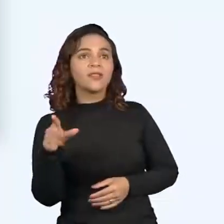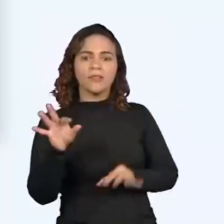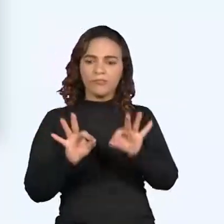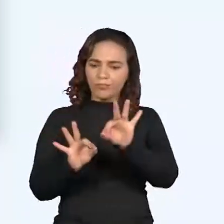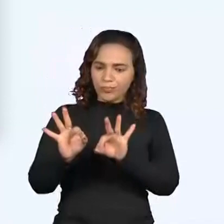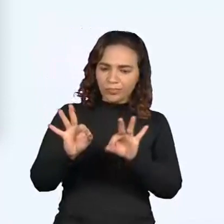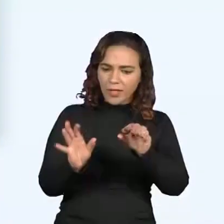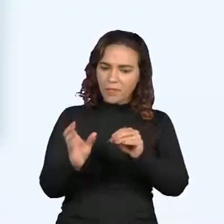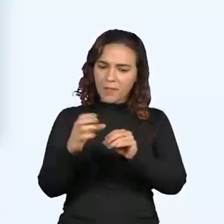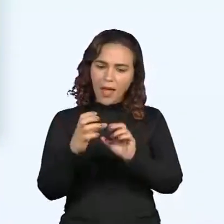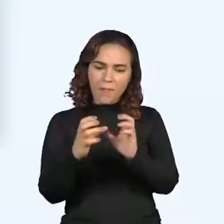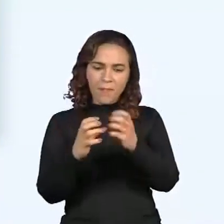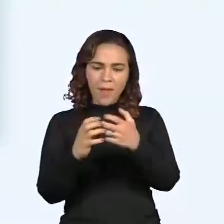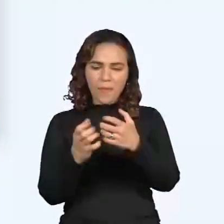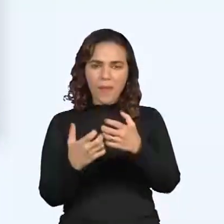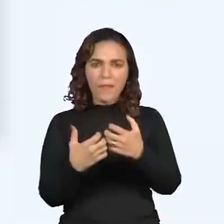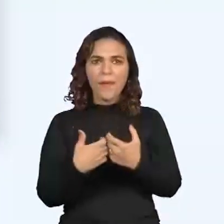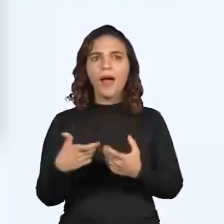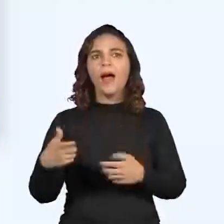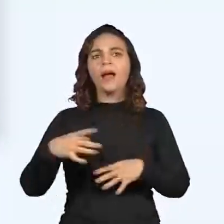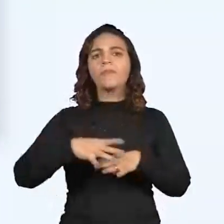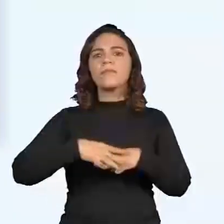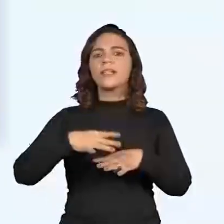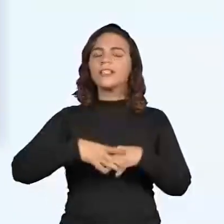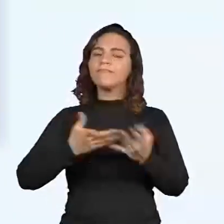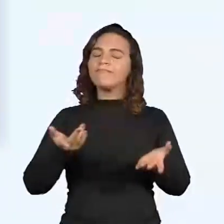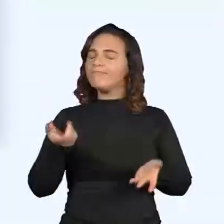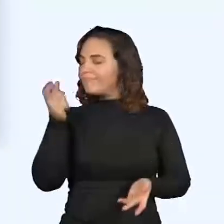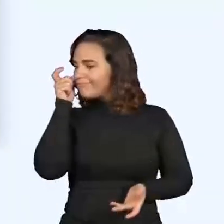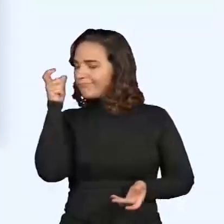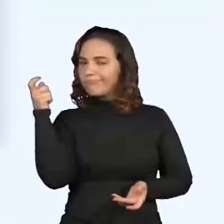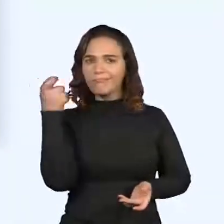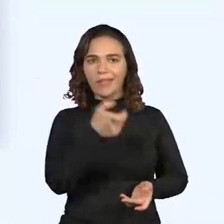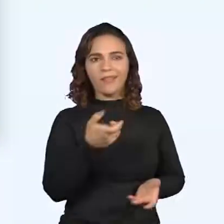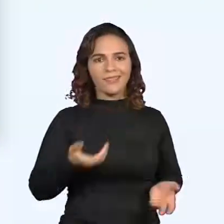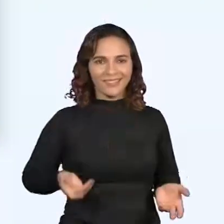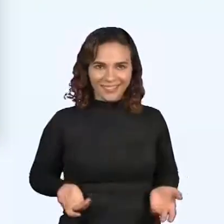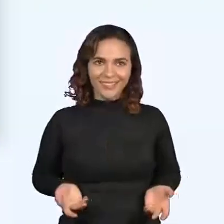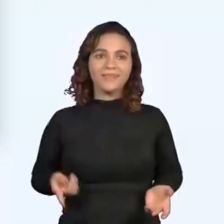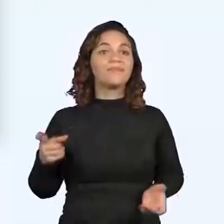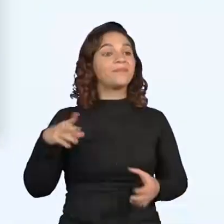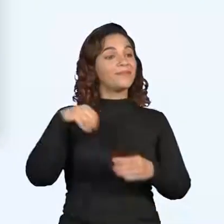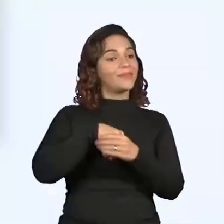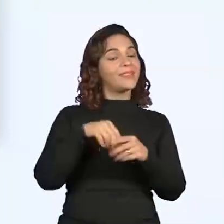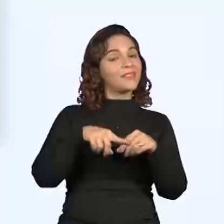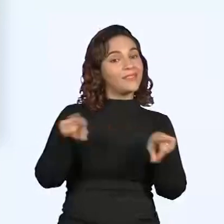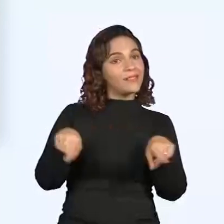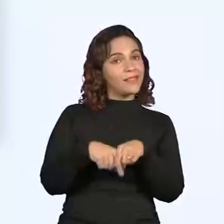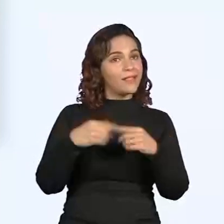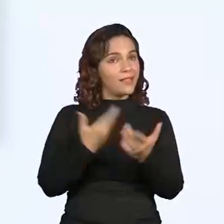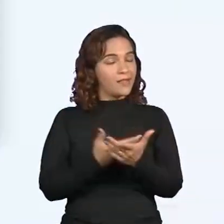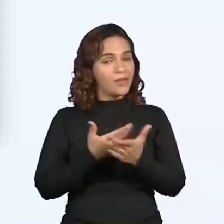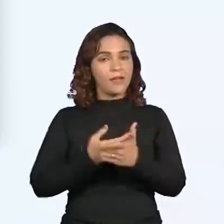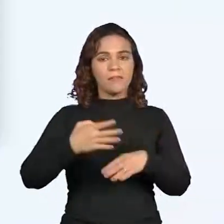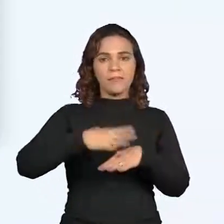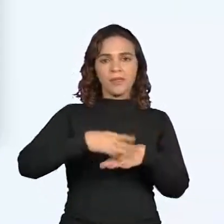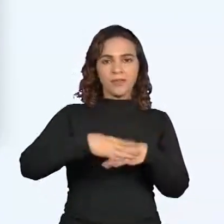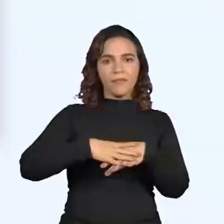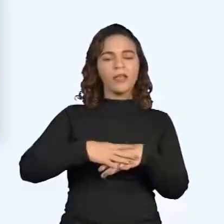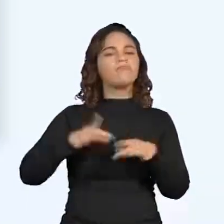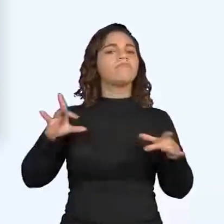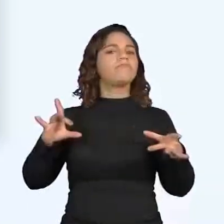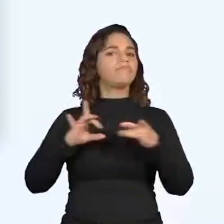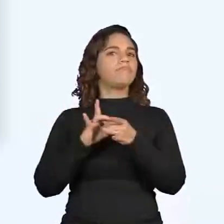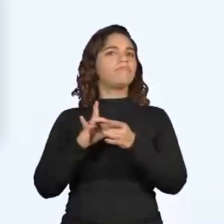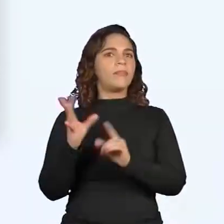de encaixar deixou a matemática mais interessante. Em sala de aula, a matemática caminha junto com a disciplina de